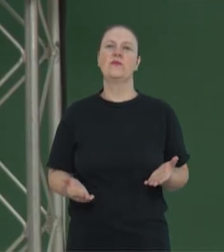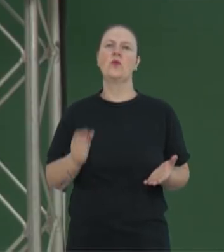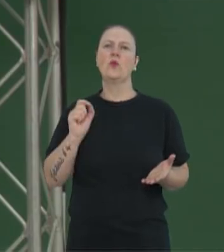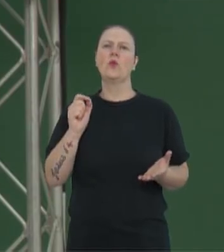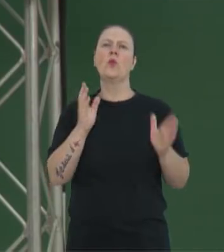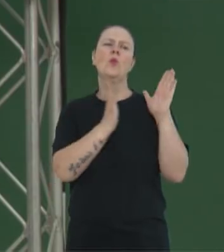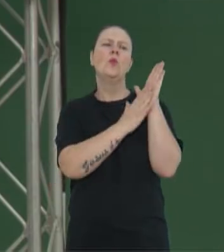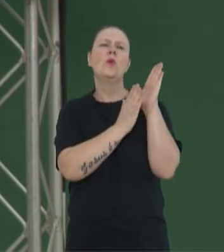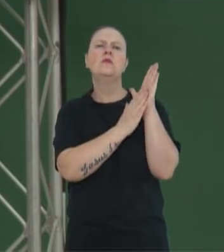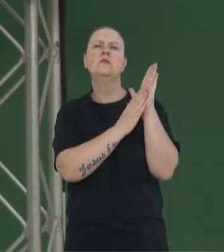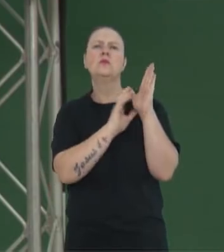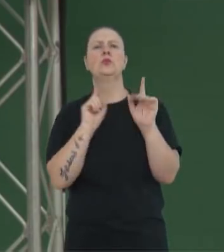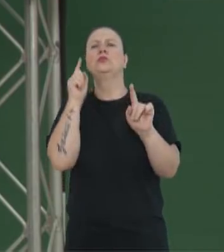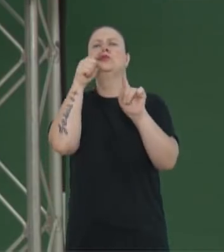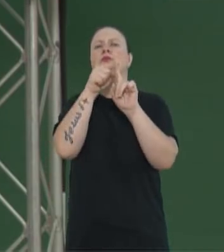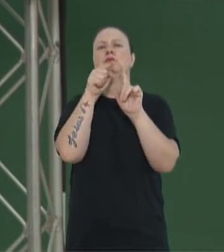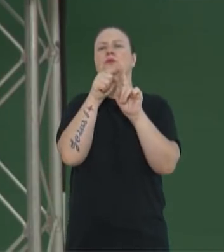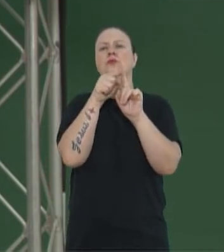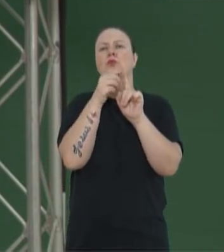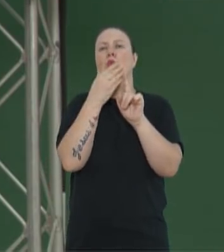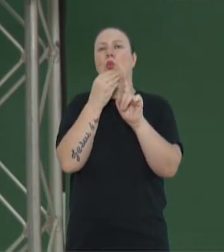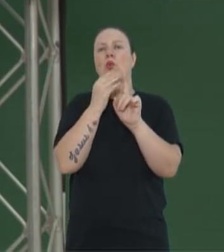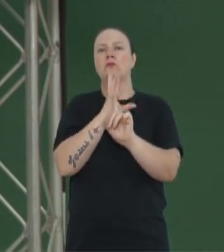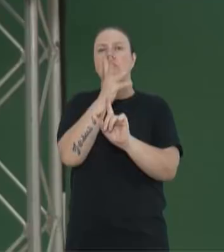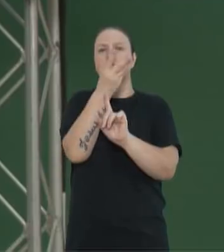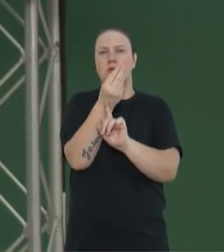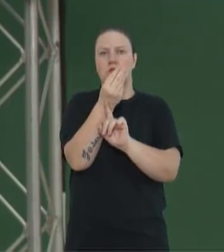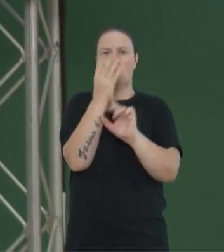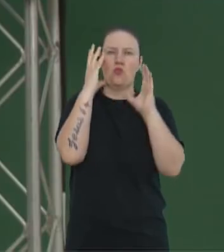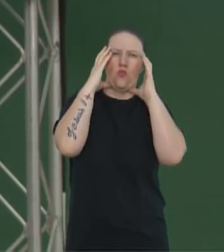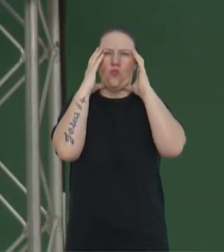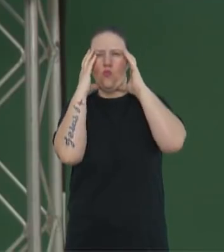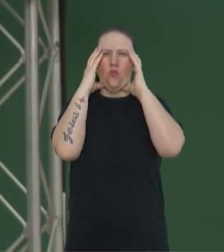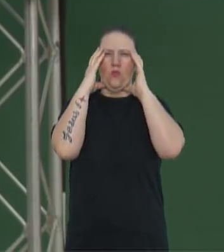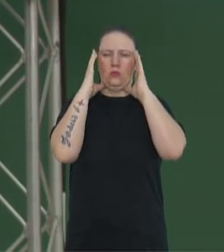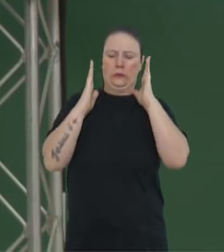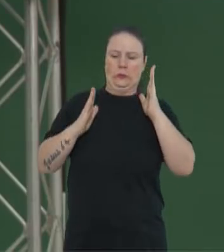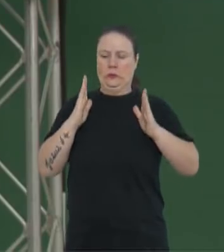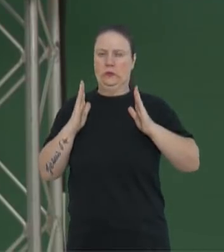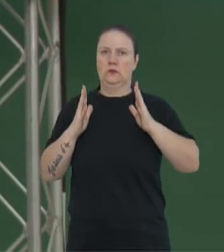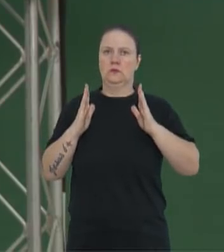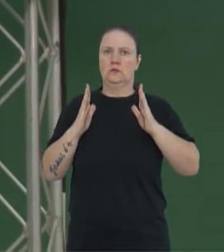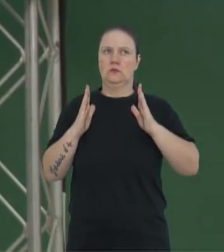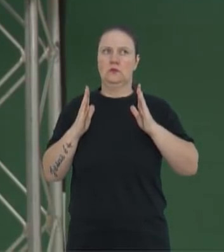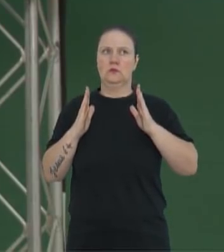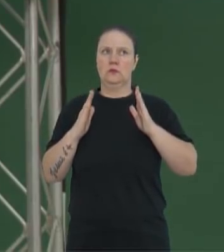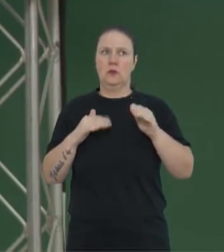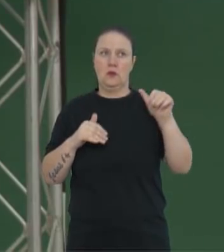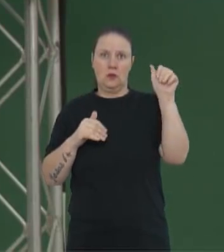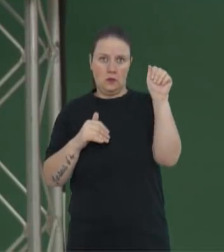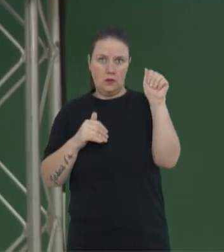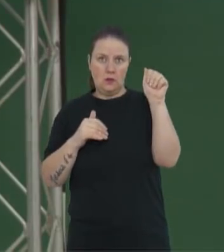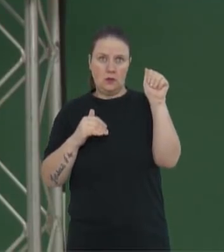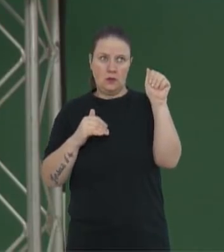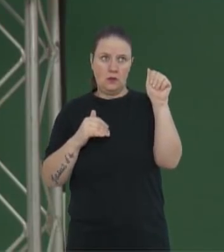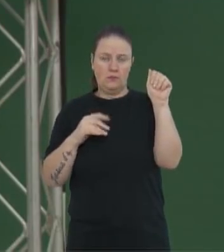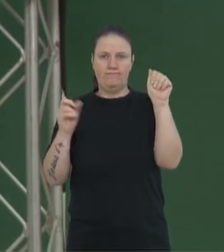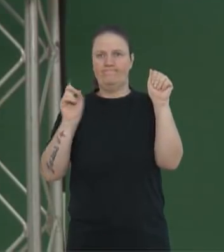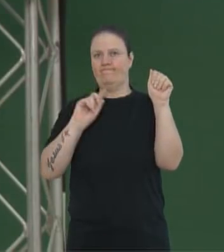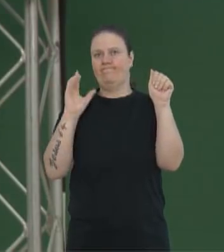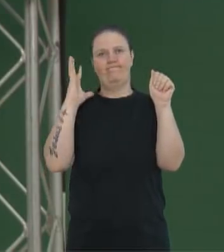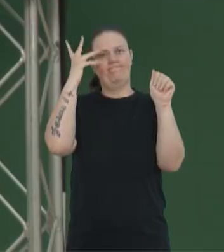Quais propósitos teria a Haussmann em Cabeça Mecânica? Elaborar uma forma bonita? Não poderia